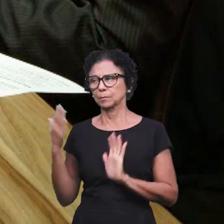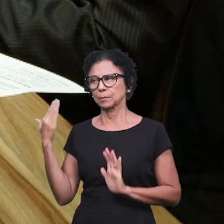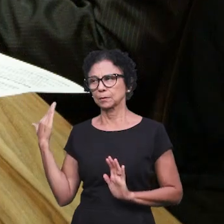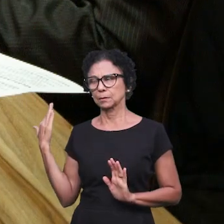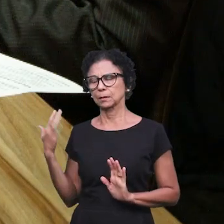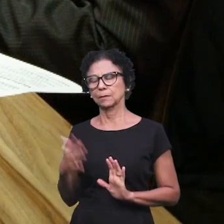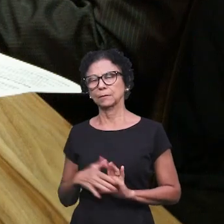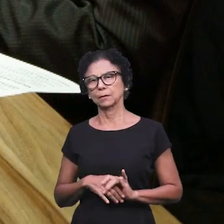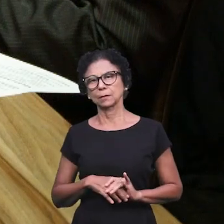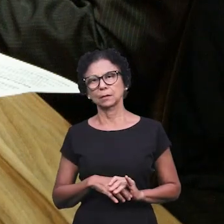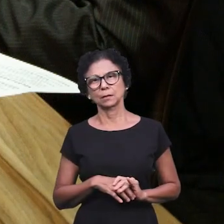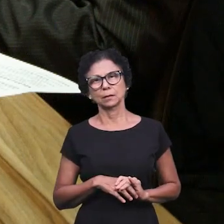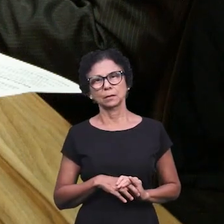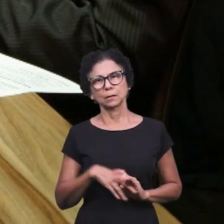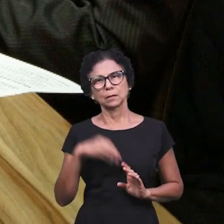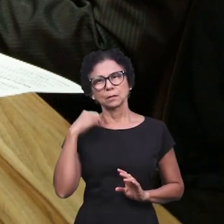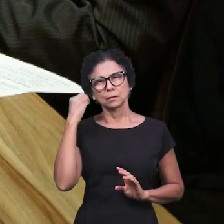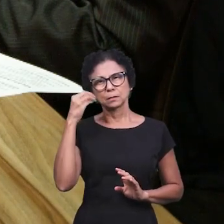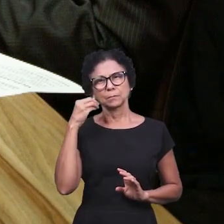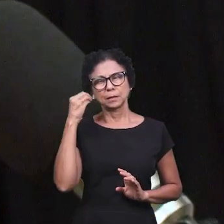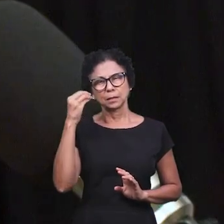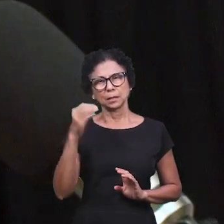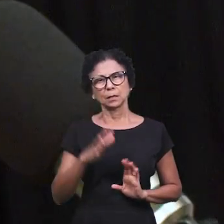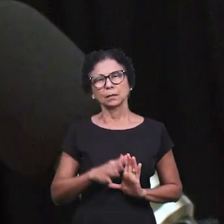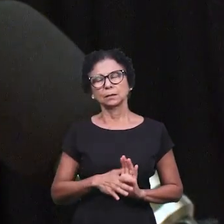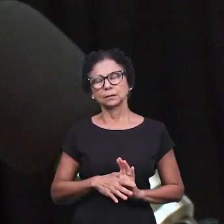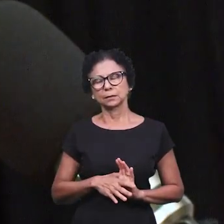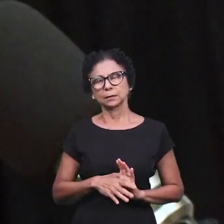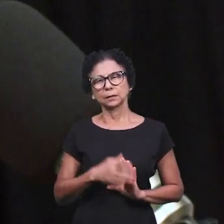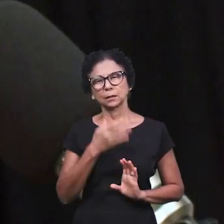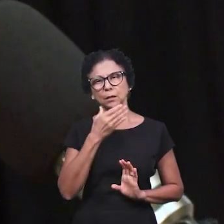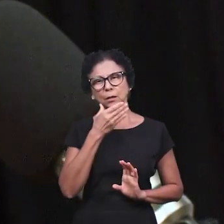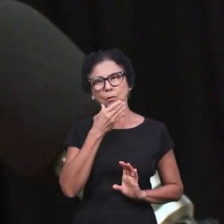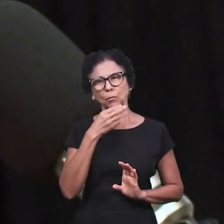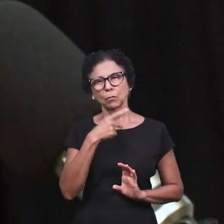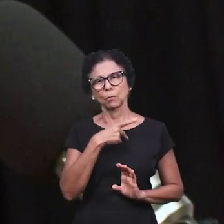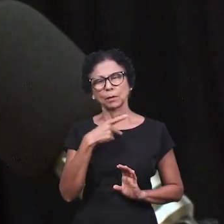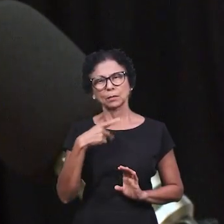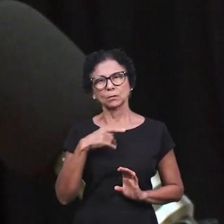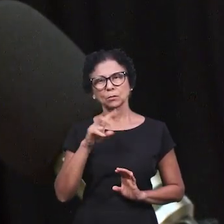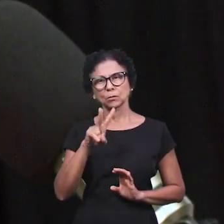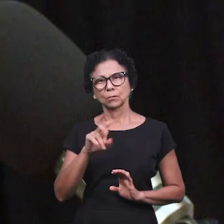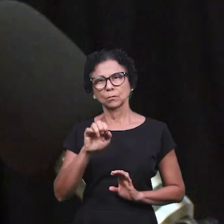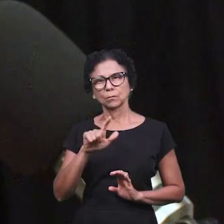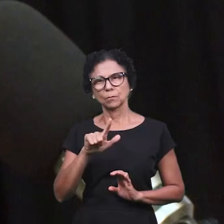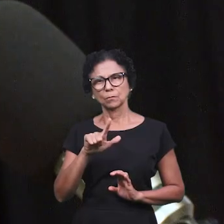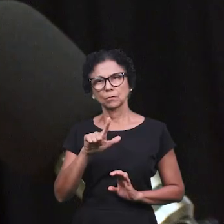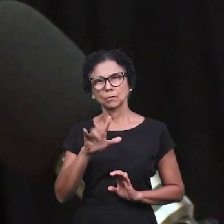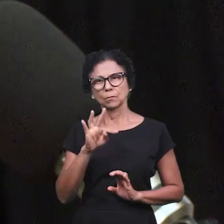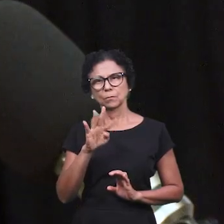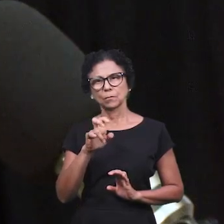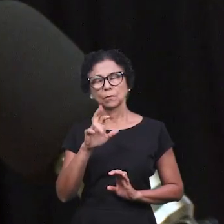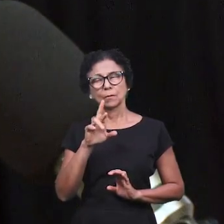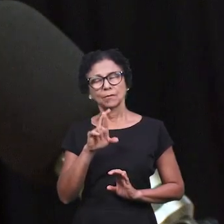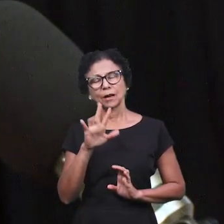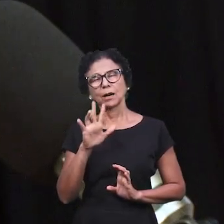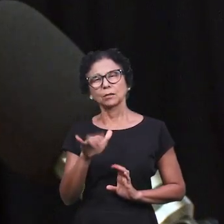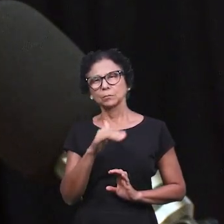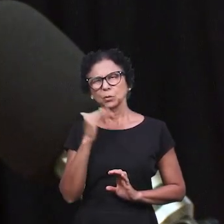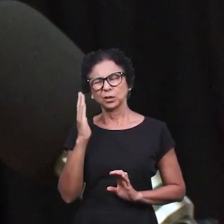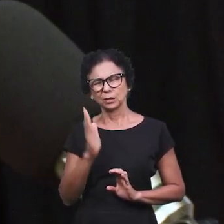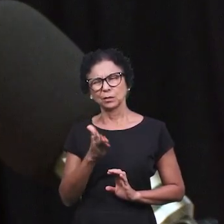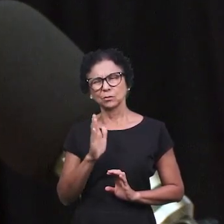experiência, na palavra que o Senhor falou o irmão, né, o pastor Walter Babo, saudoso já, né, faz a minha obra que eu faço a tua